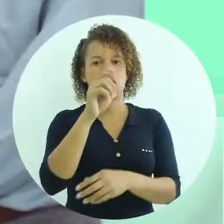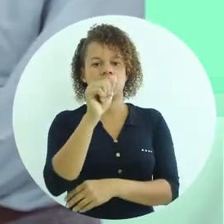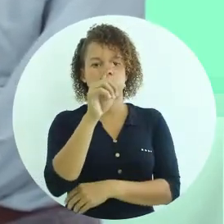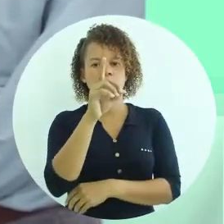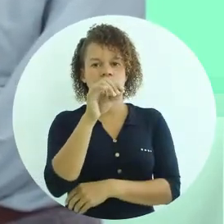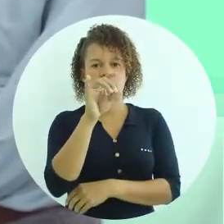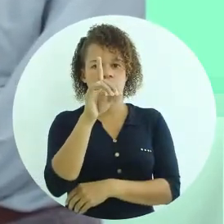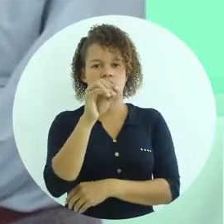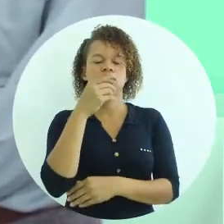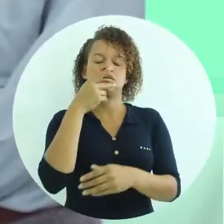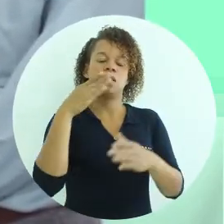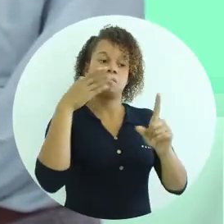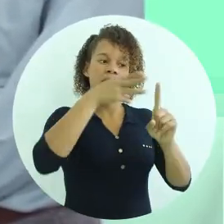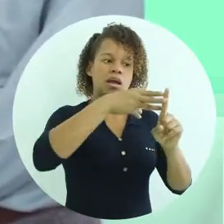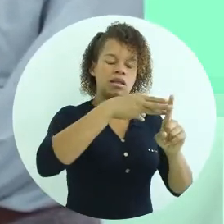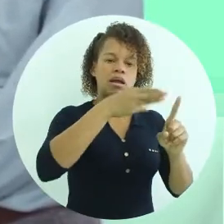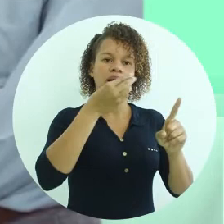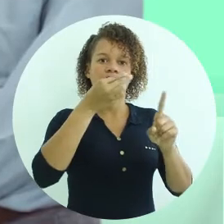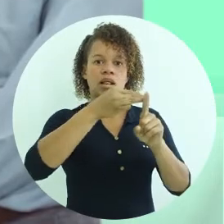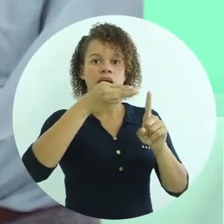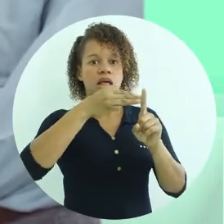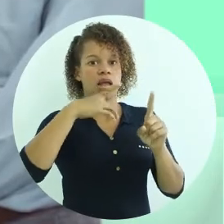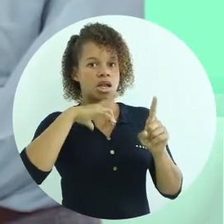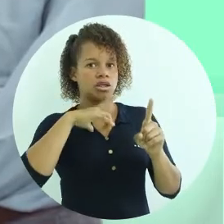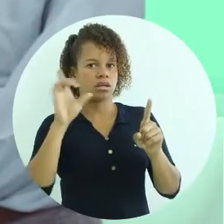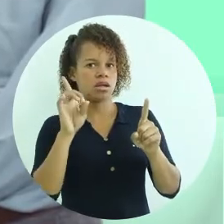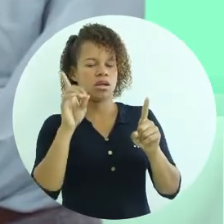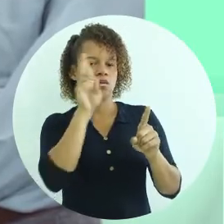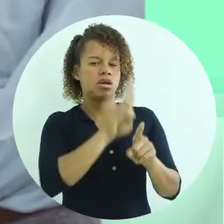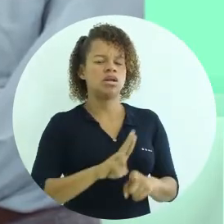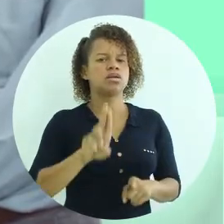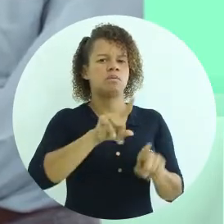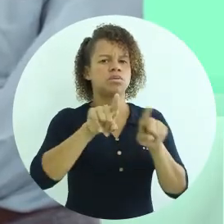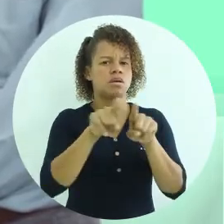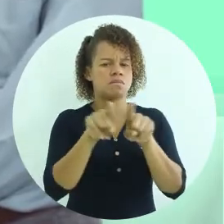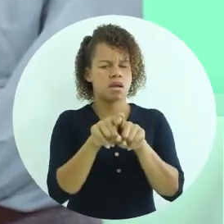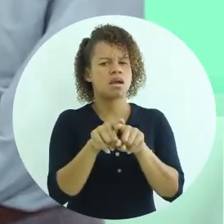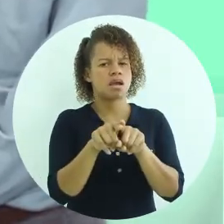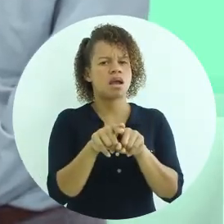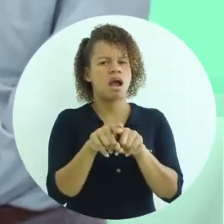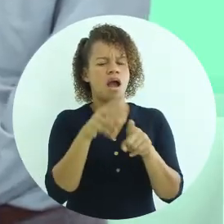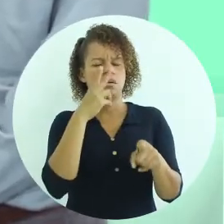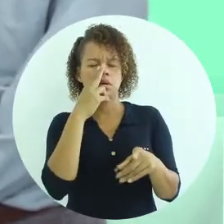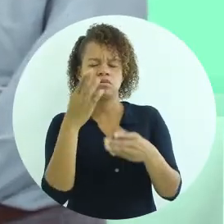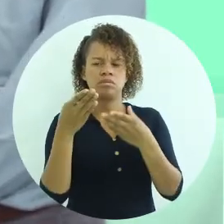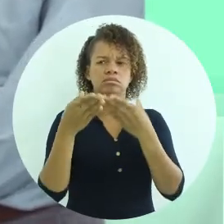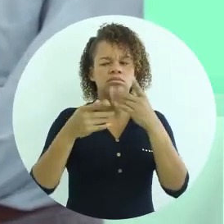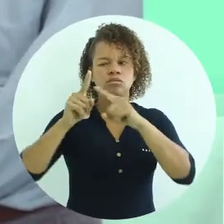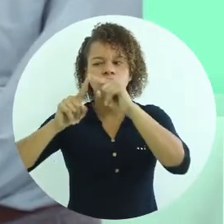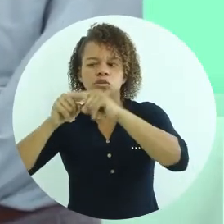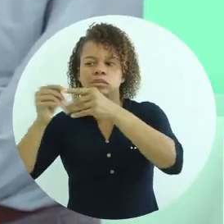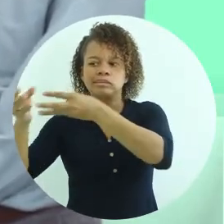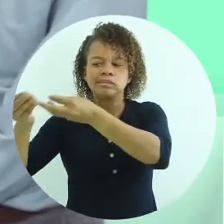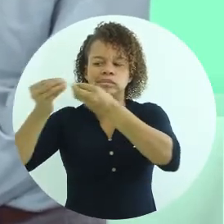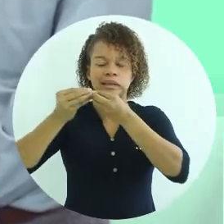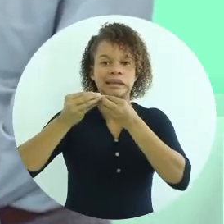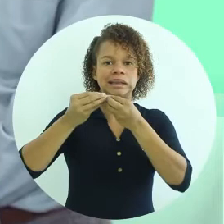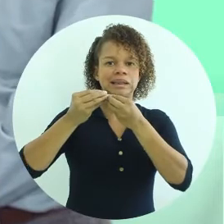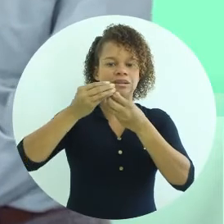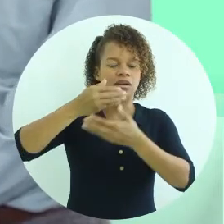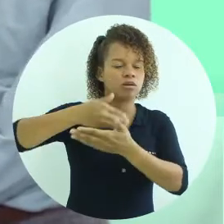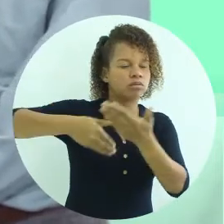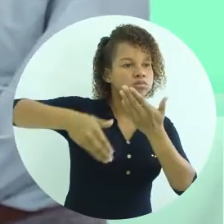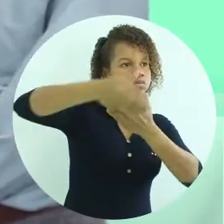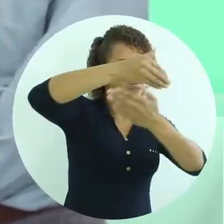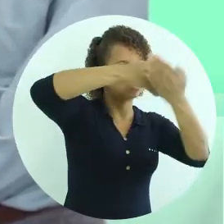têm para uma situação de mercado normal e otimizamos a questão da Strike, né, trazendo produtos ali que vai ter um giro